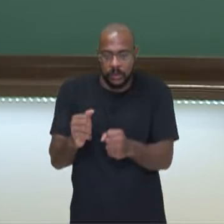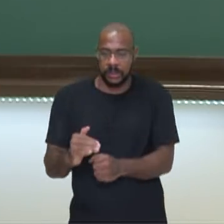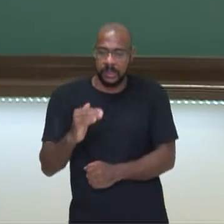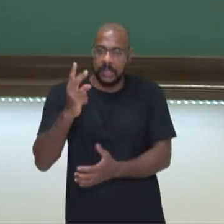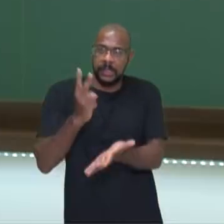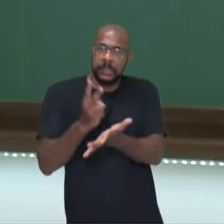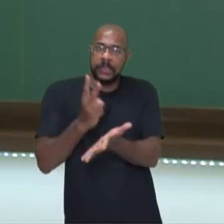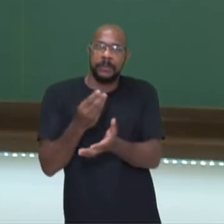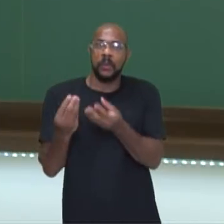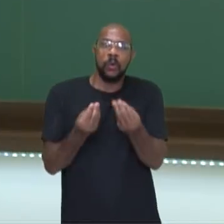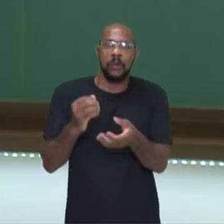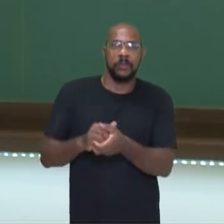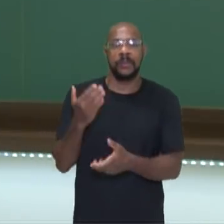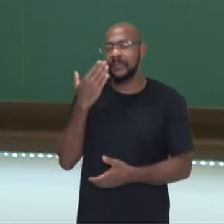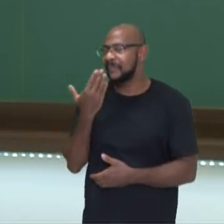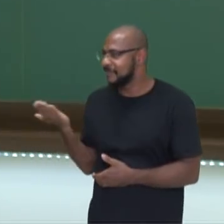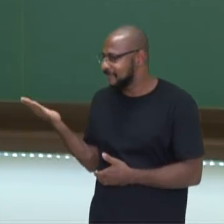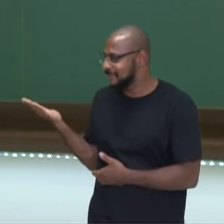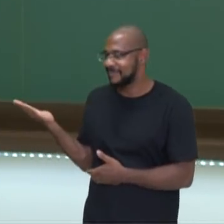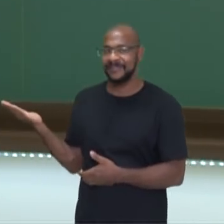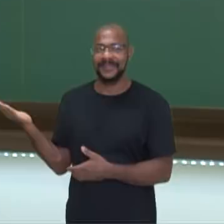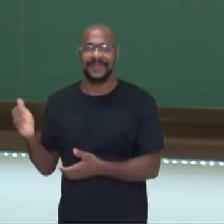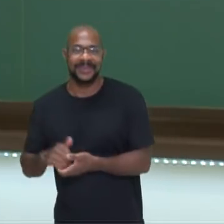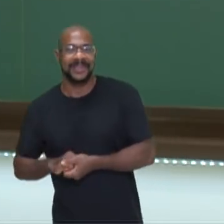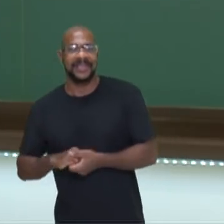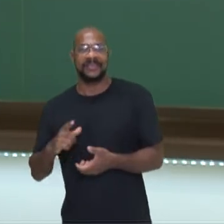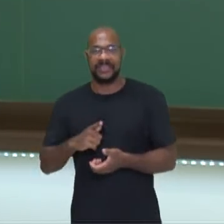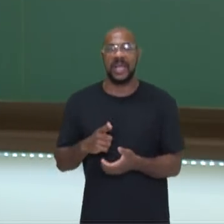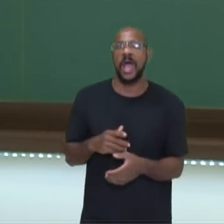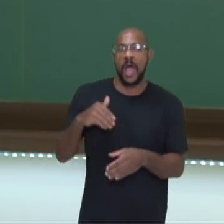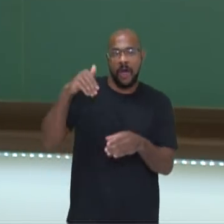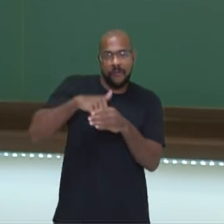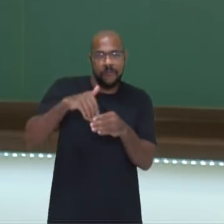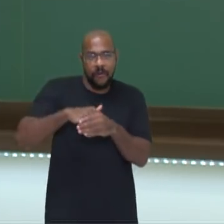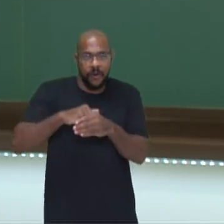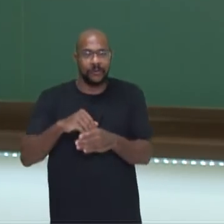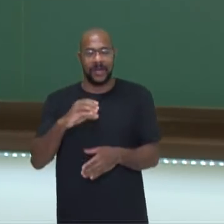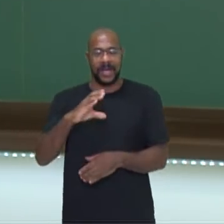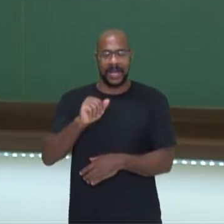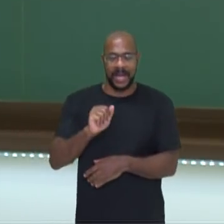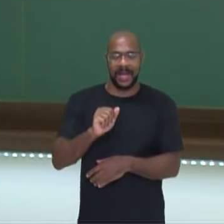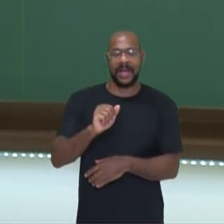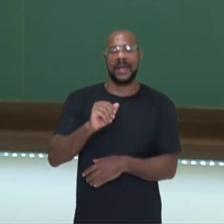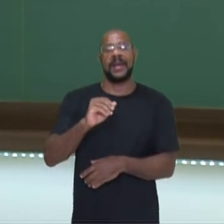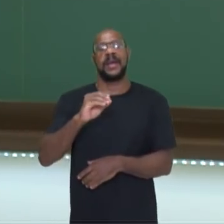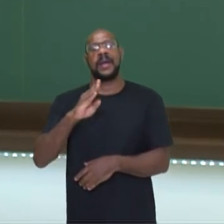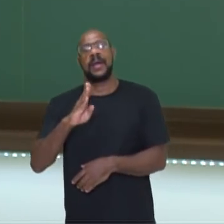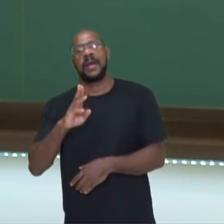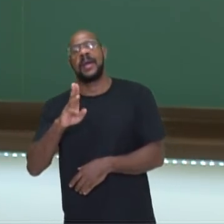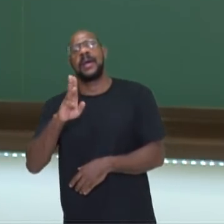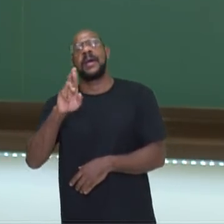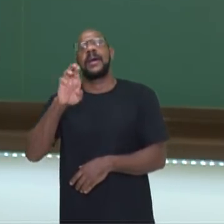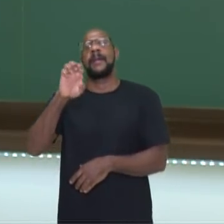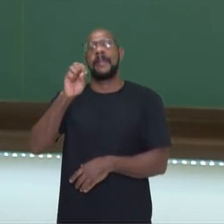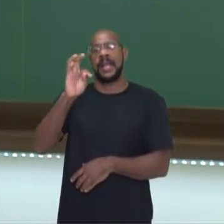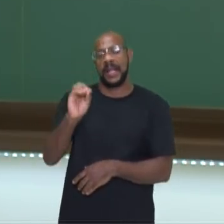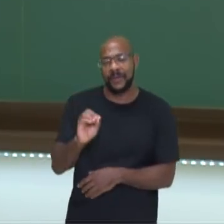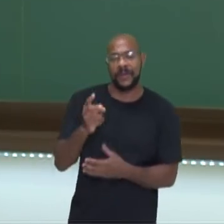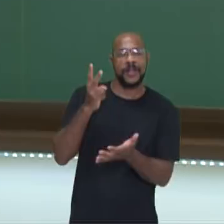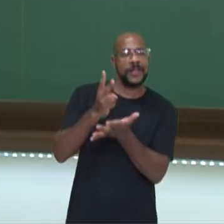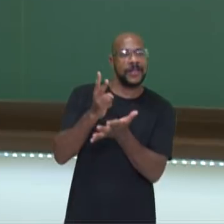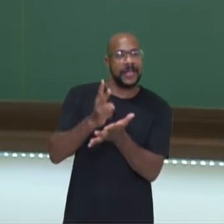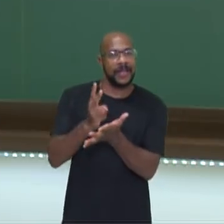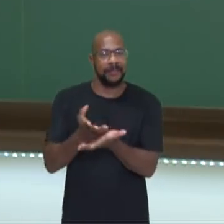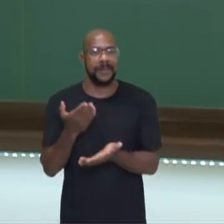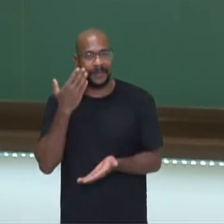do coronel com votos de cabresto, que ofereciam votos para o poder estadual e para os deputados e senadores. Estes ofereciam